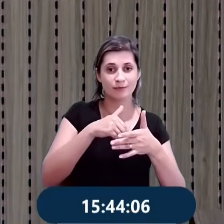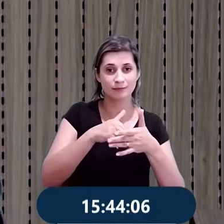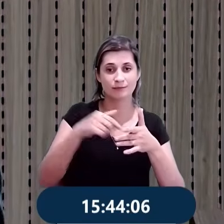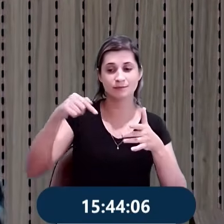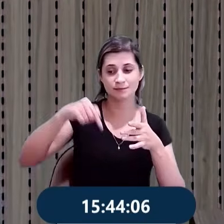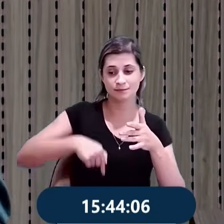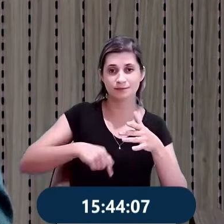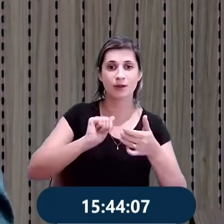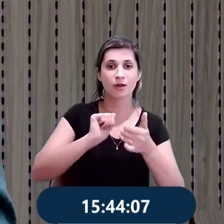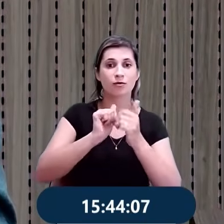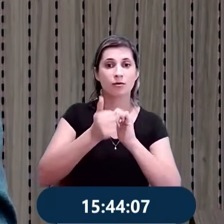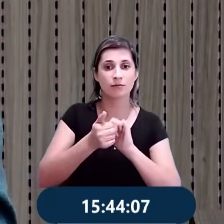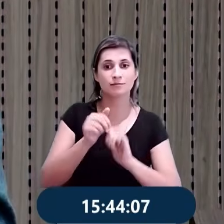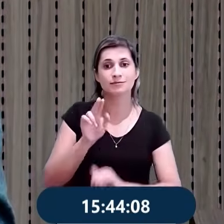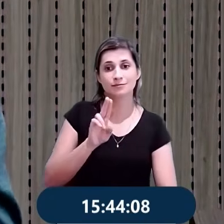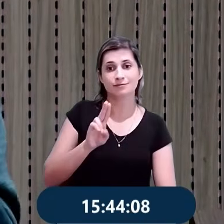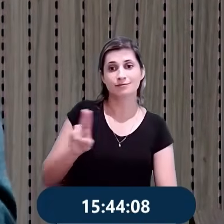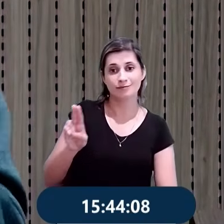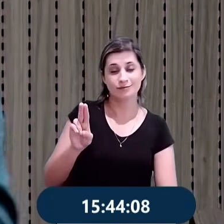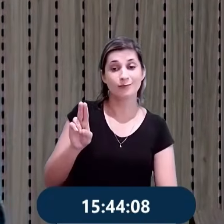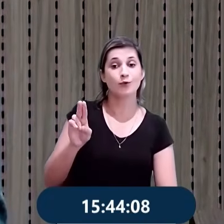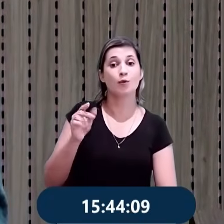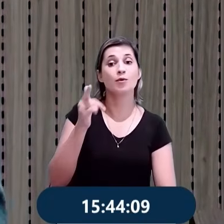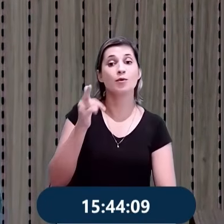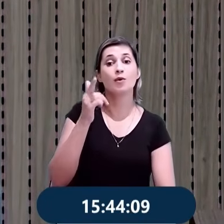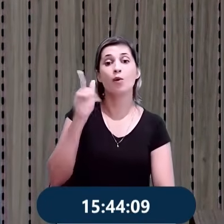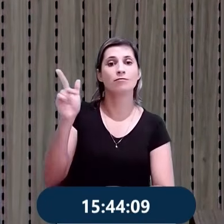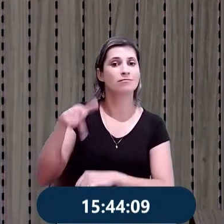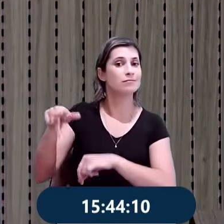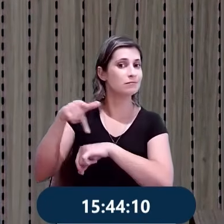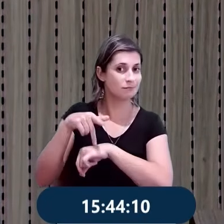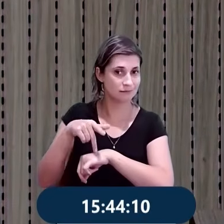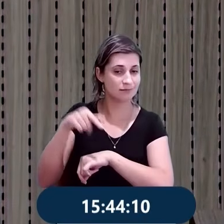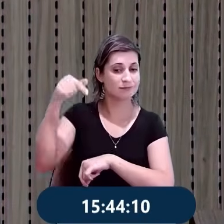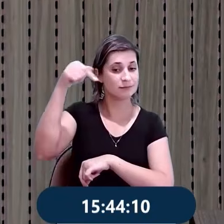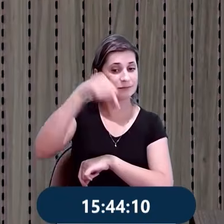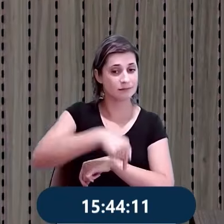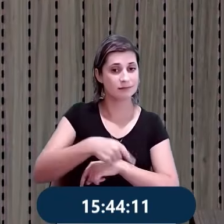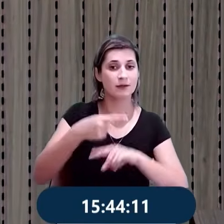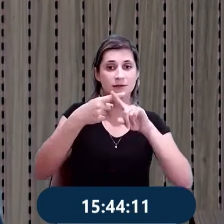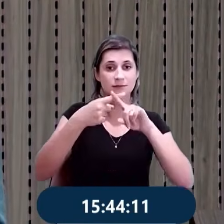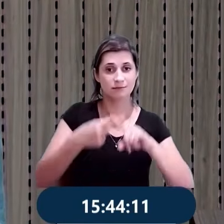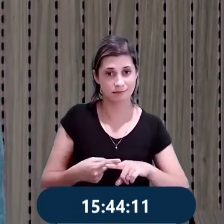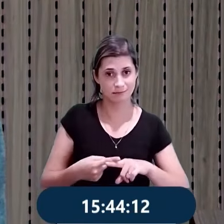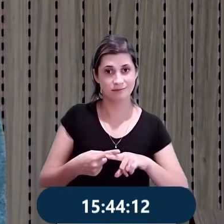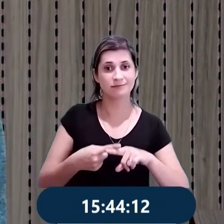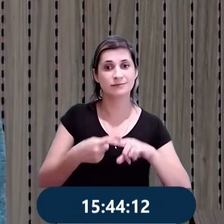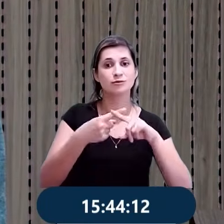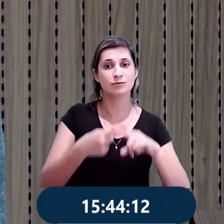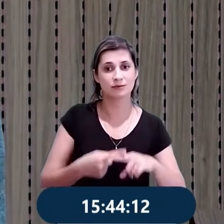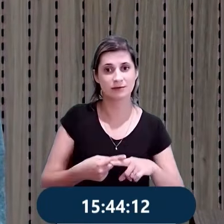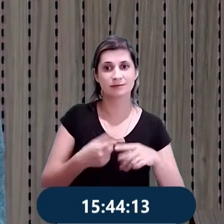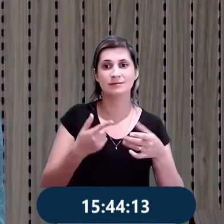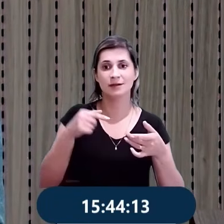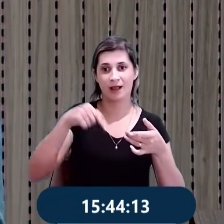nome internacional para disputar o Campeonato Varziano no município de Franca.